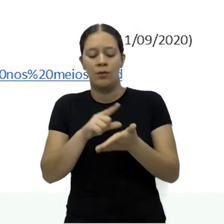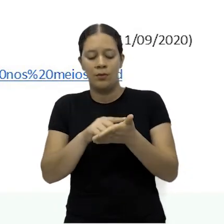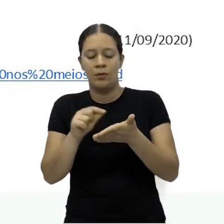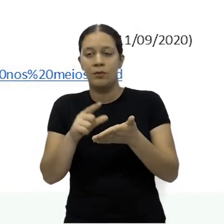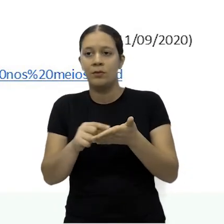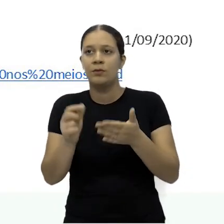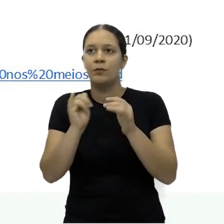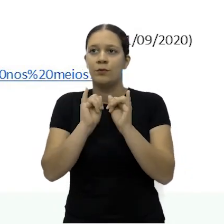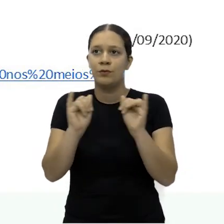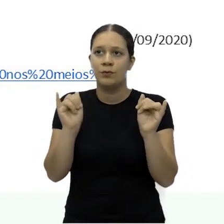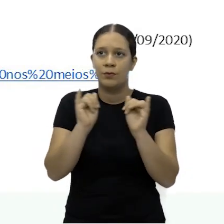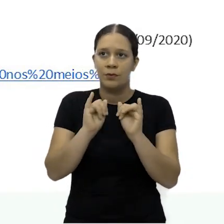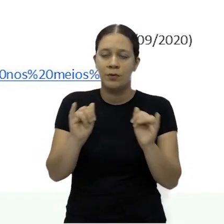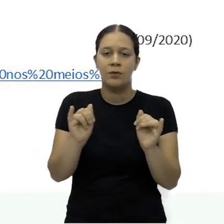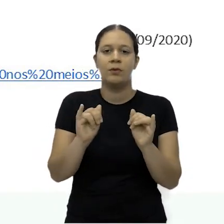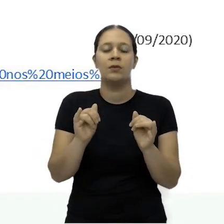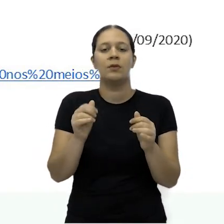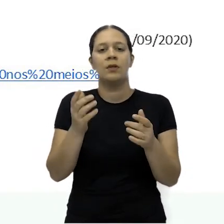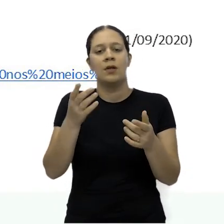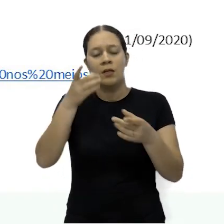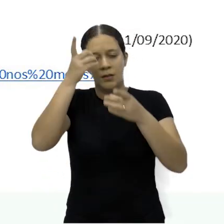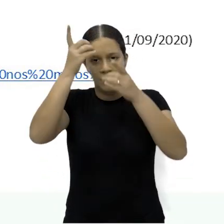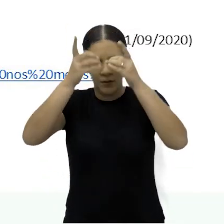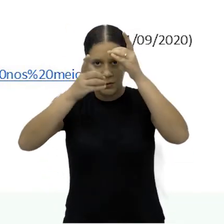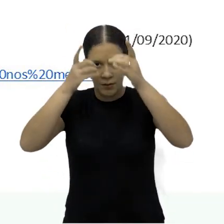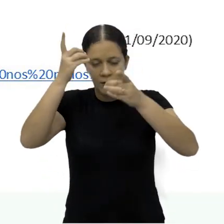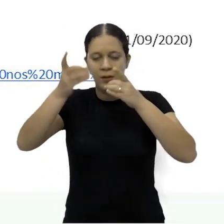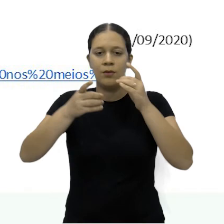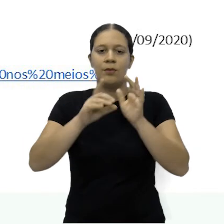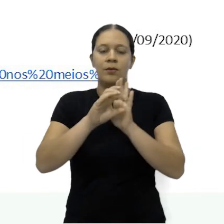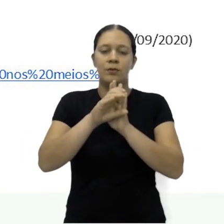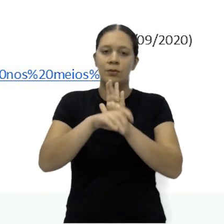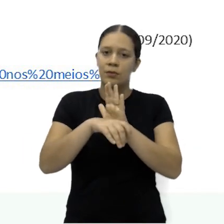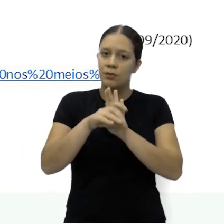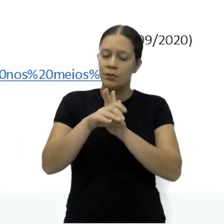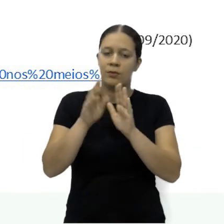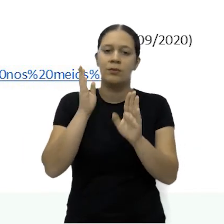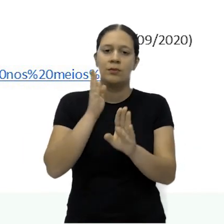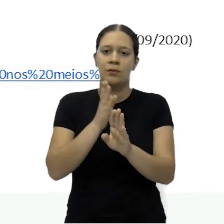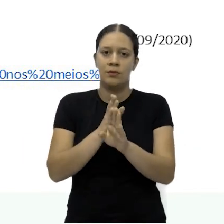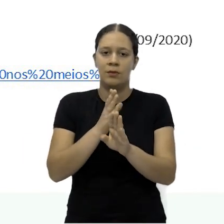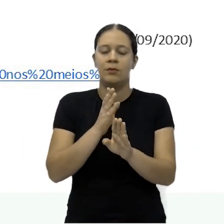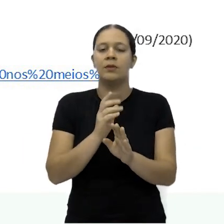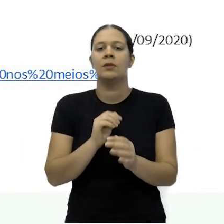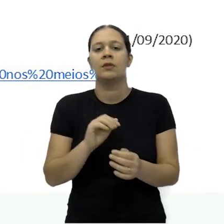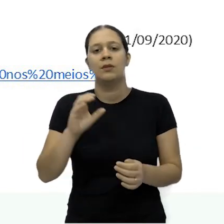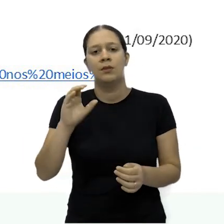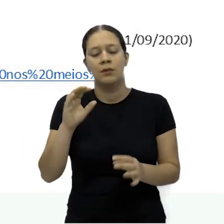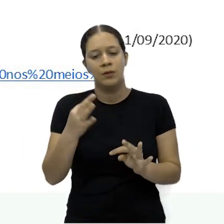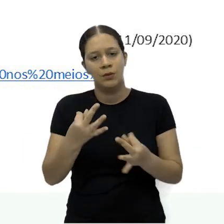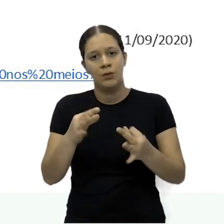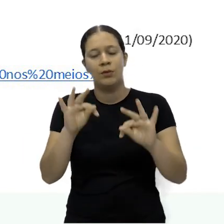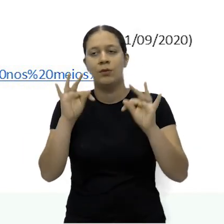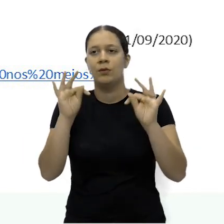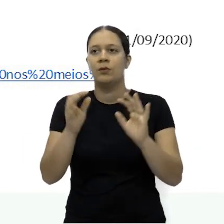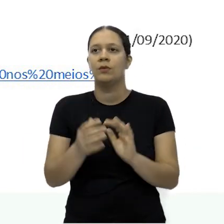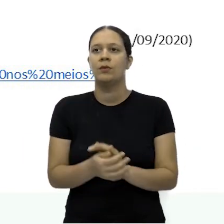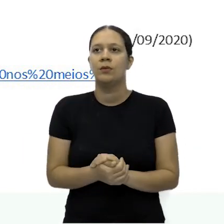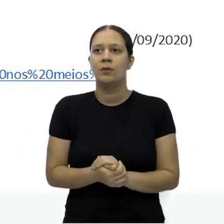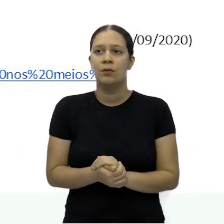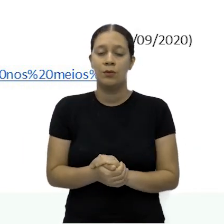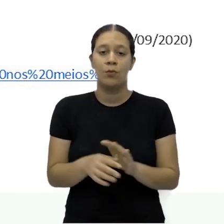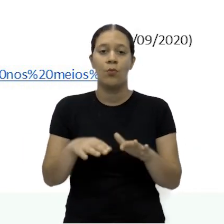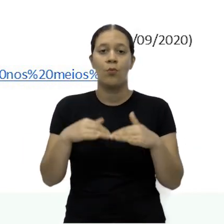uma escritura geralmente breve, que pode explicar fatos, ideias, conceitos e descobrimentos ligados às tarefas científicas e